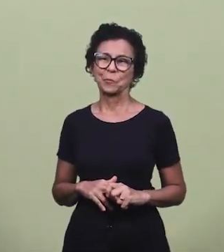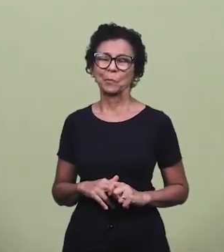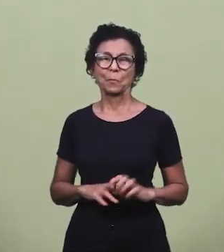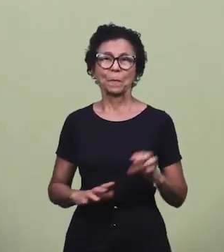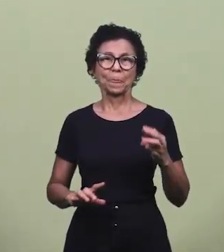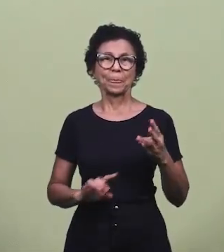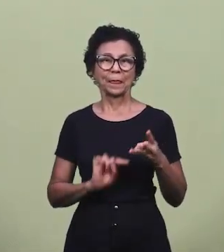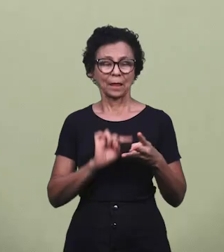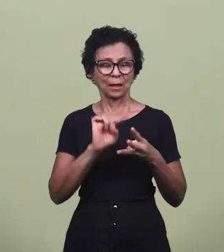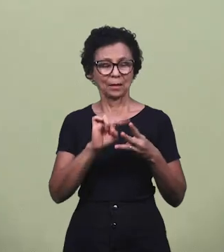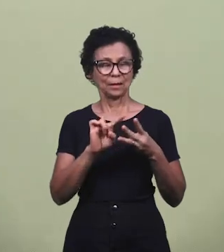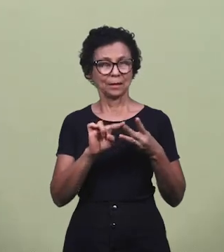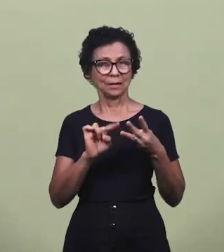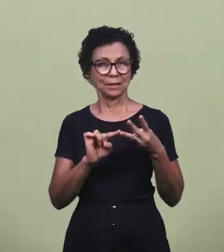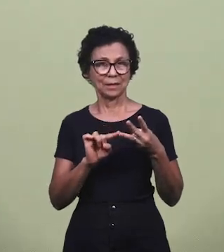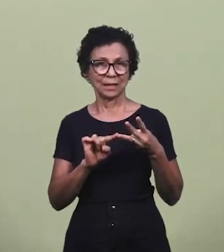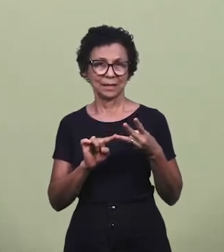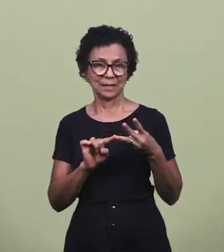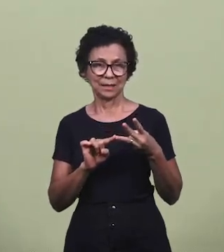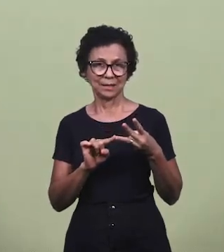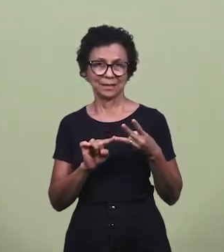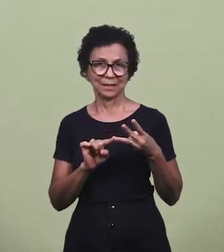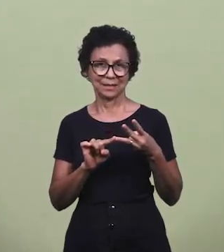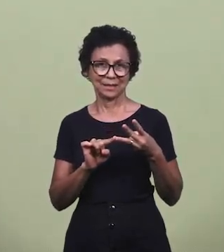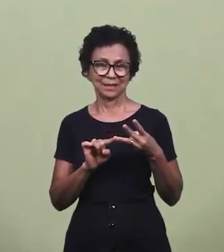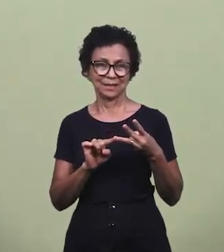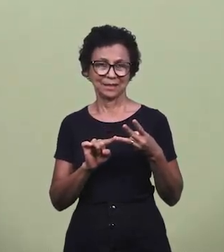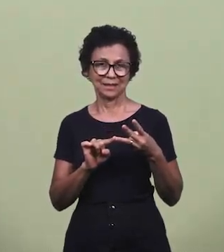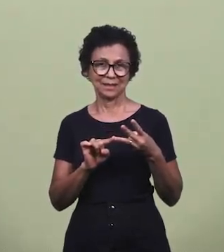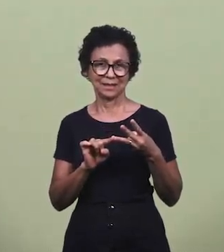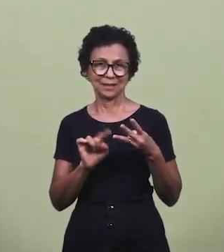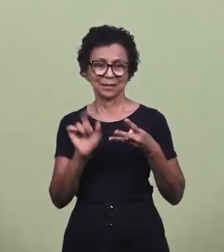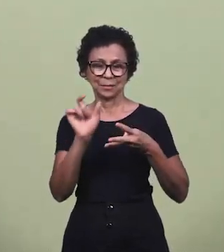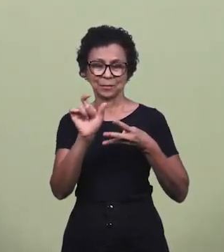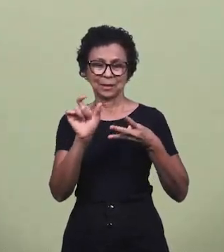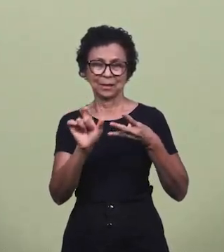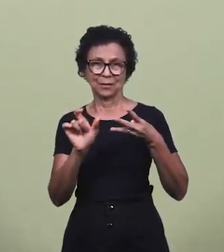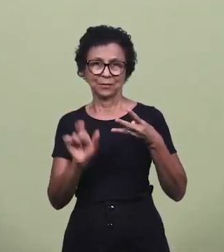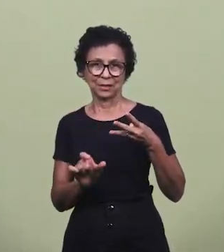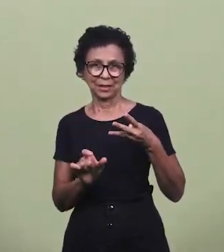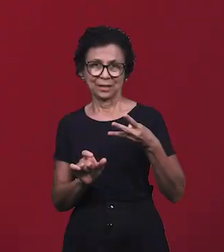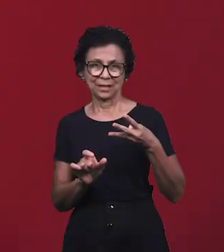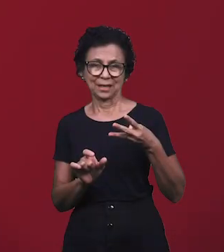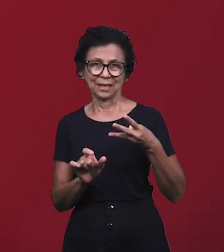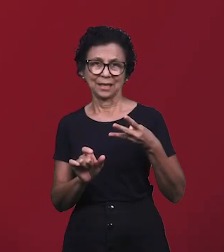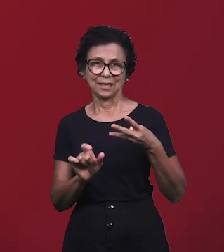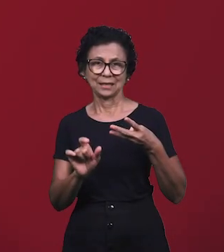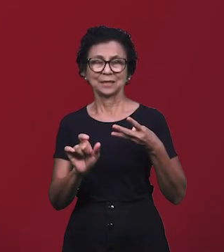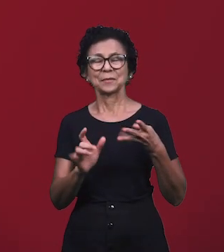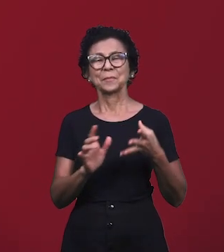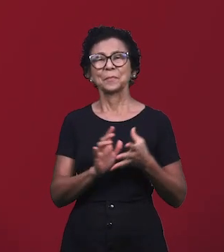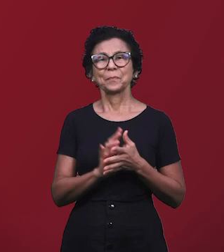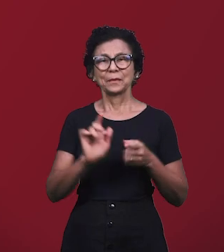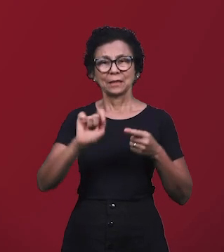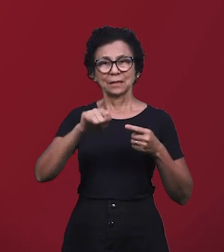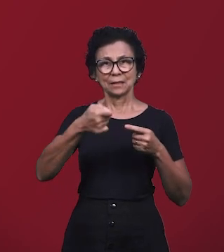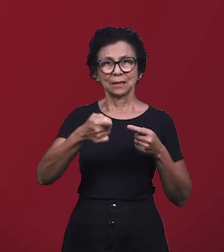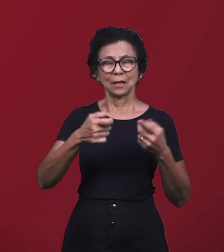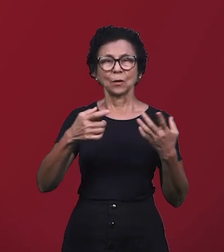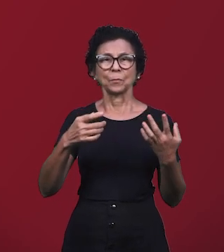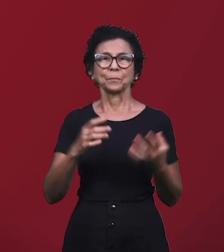3 palavrinhas finais desse versículo. Nós vamos o quê? Sermos transformados